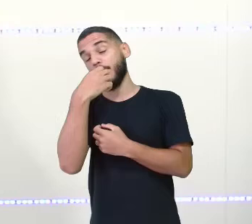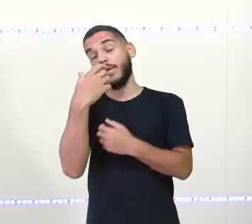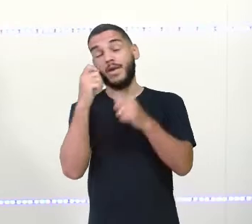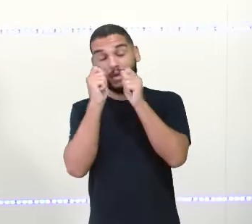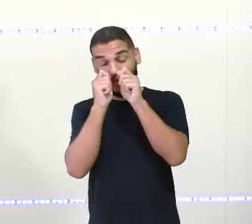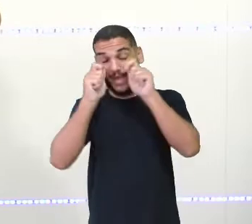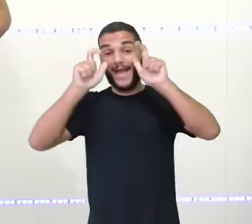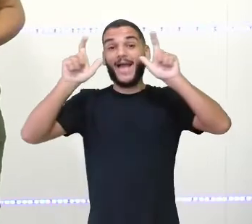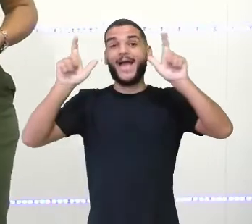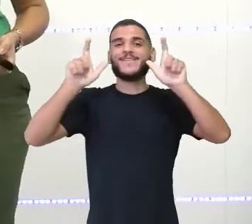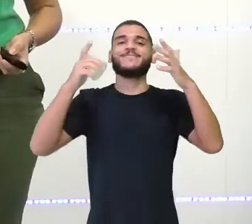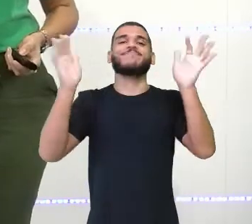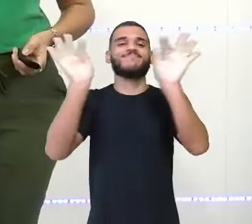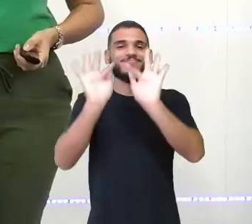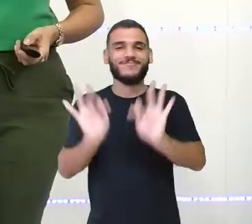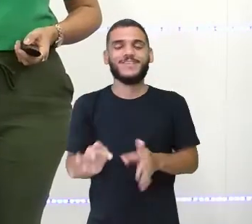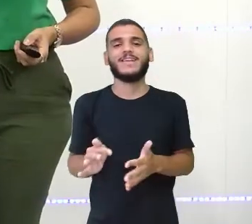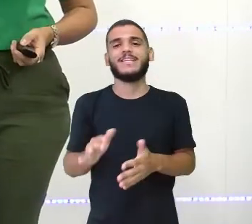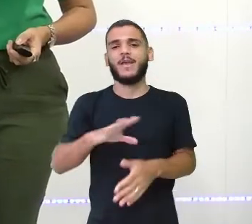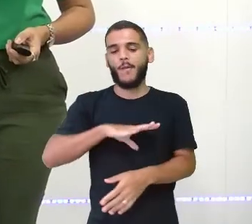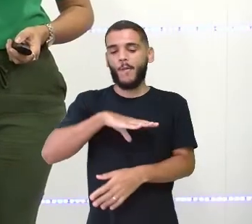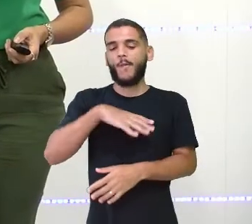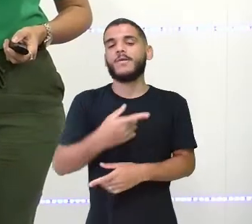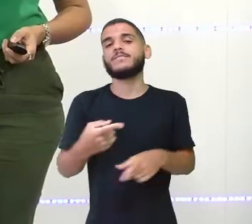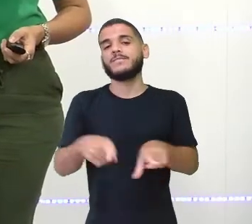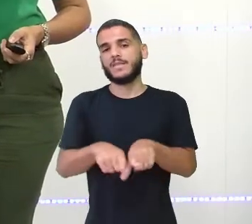mais disposto, tá? E o